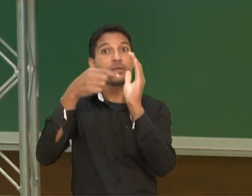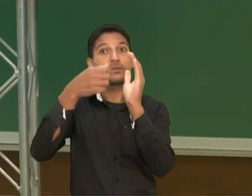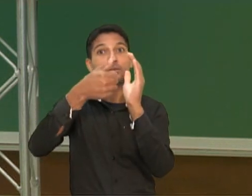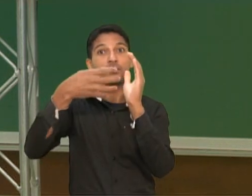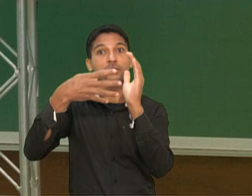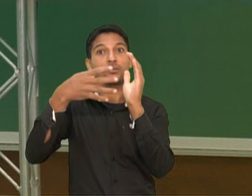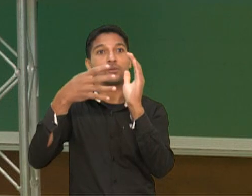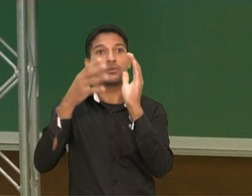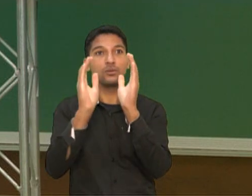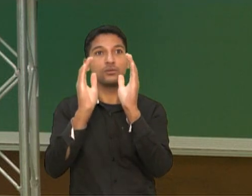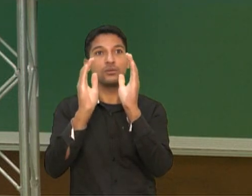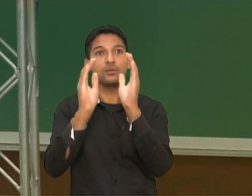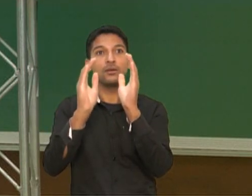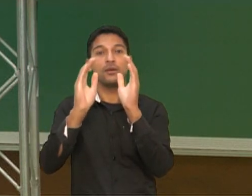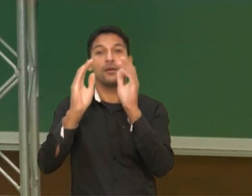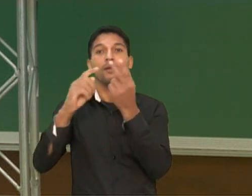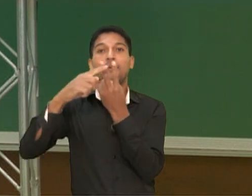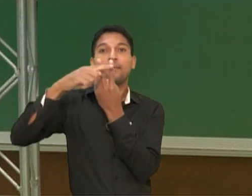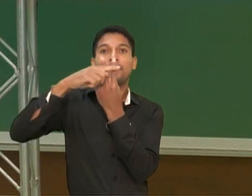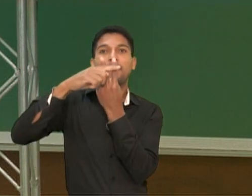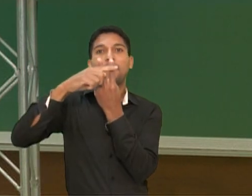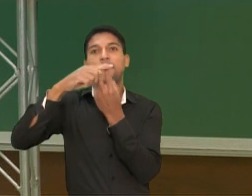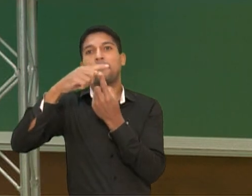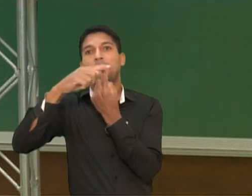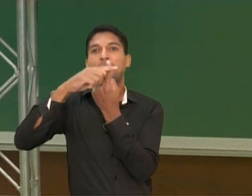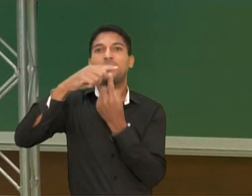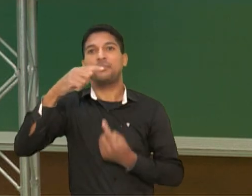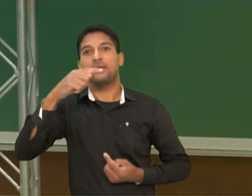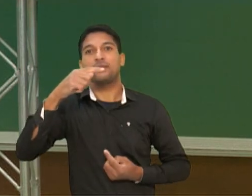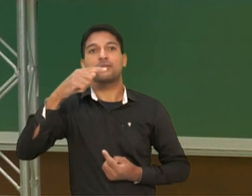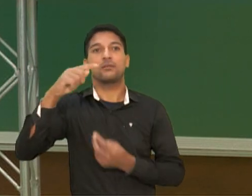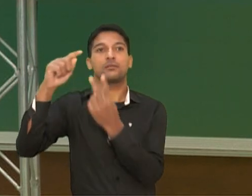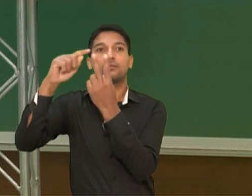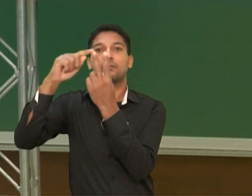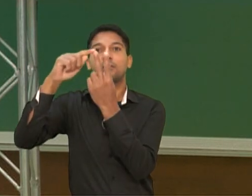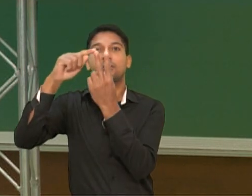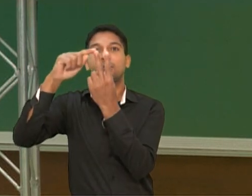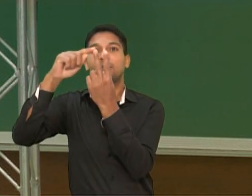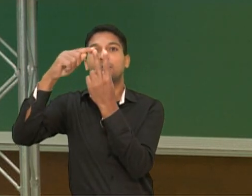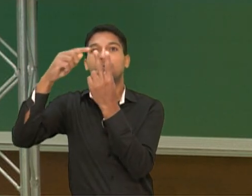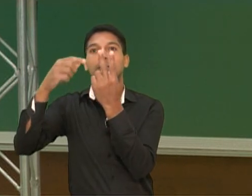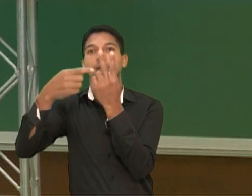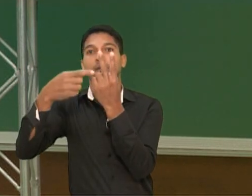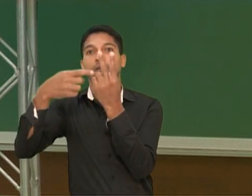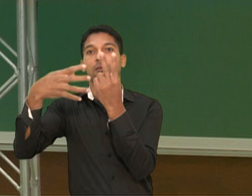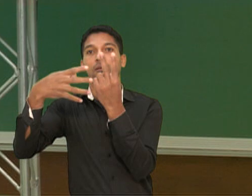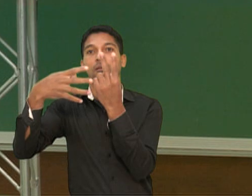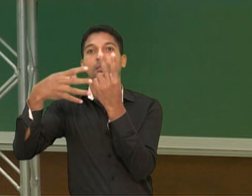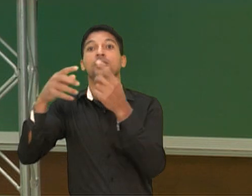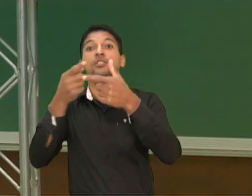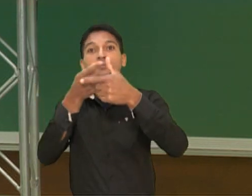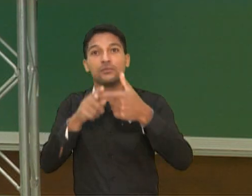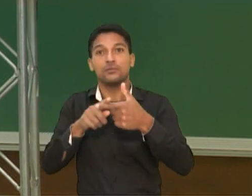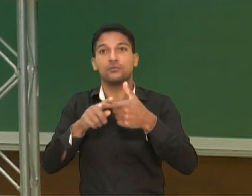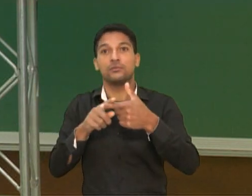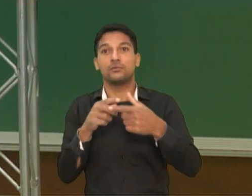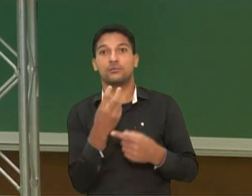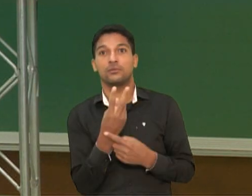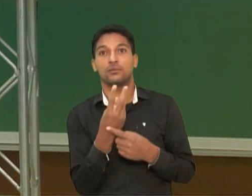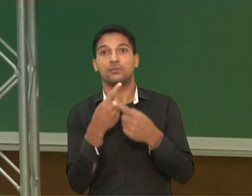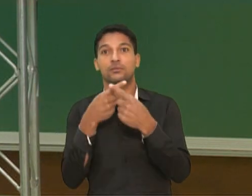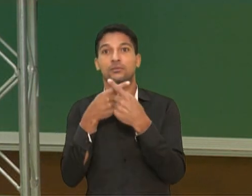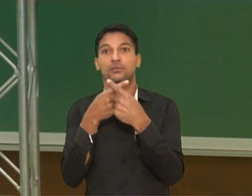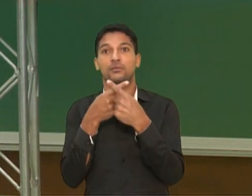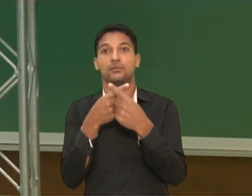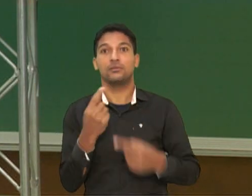b, mais ou menos raiz quadrada de delta, que é menos 4, tudo isso dividido por 2 vezes 1. Então, o